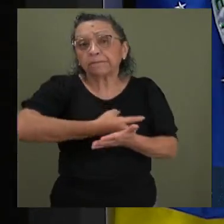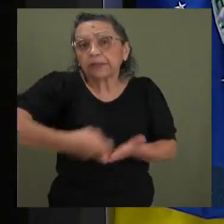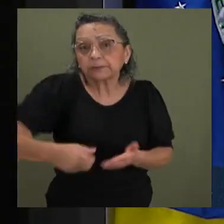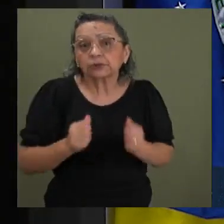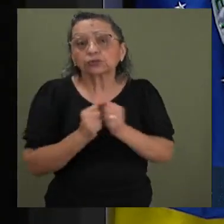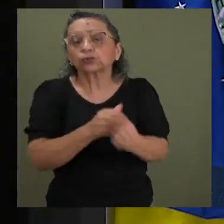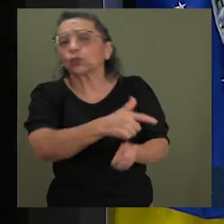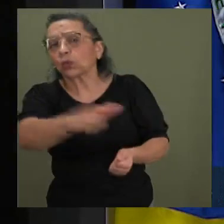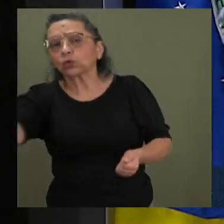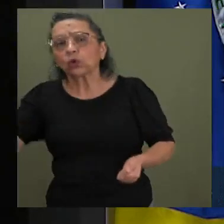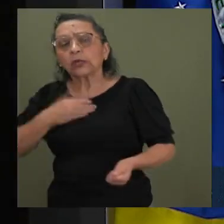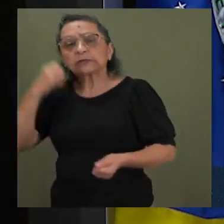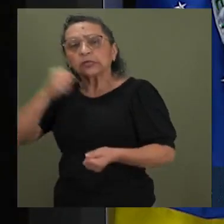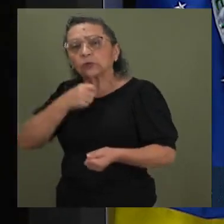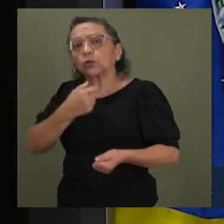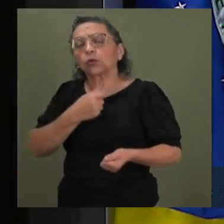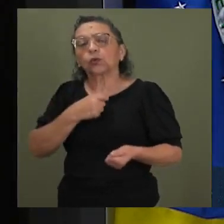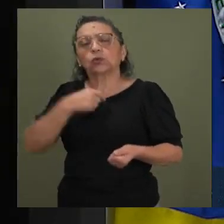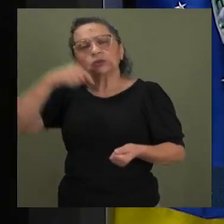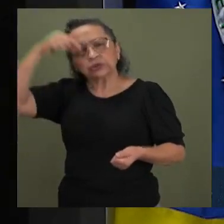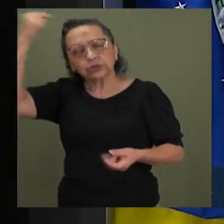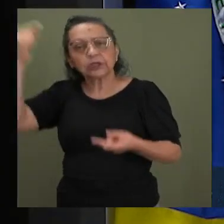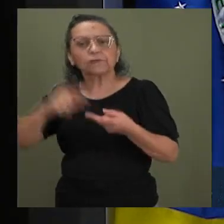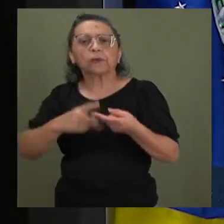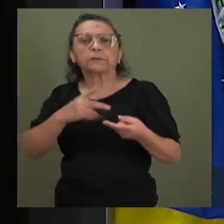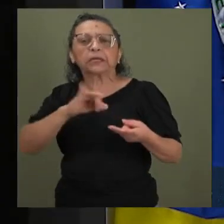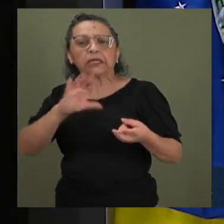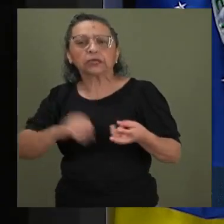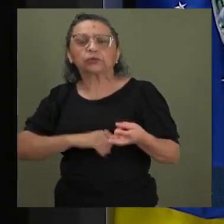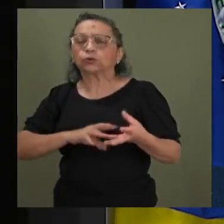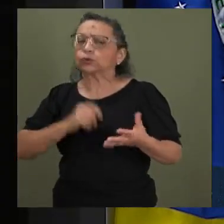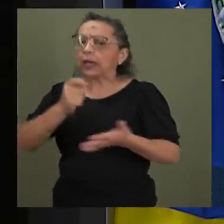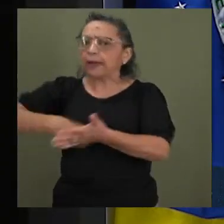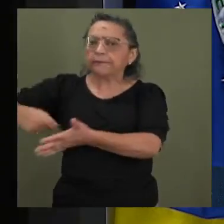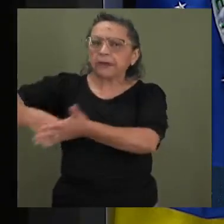com outros colegas aqui, senador Estivo, senador Plínio Valério,